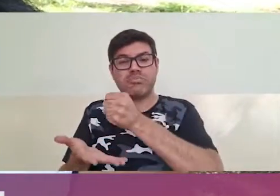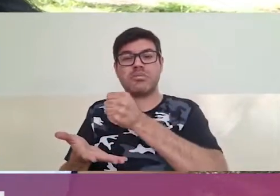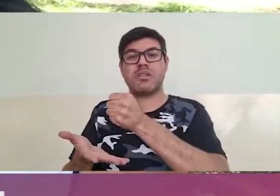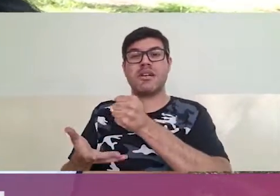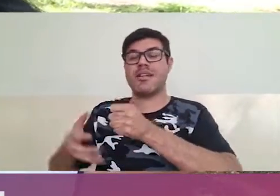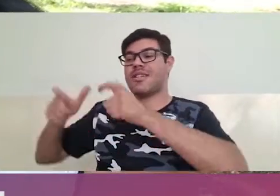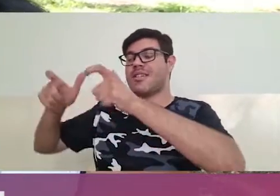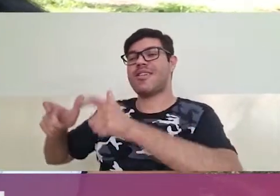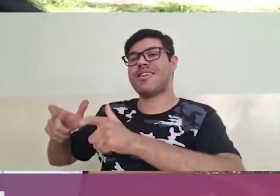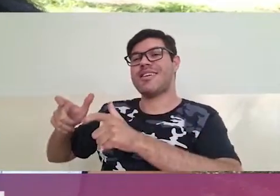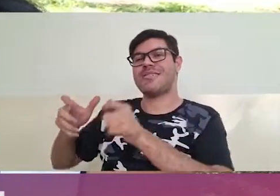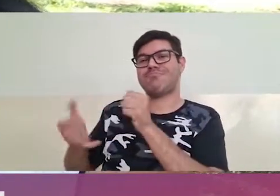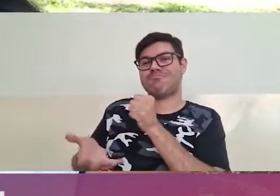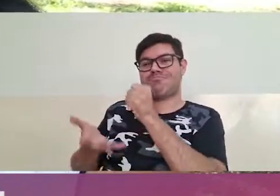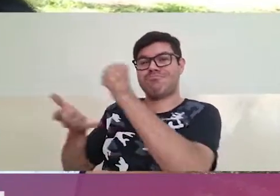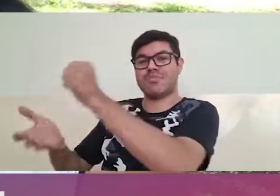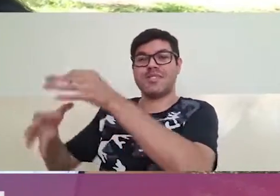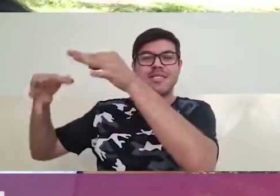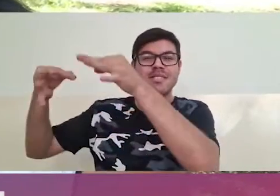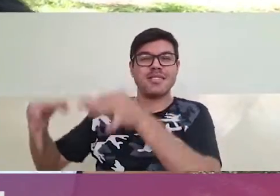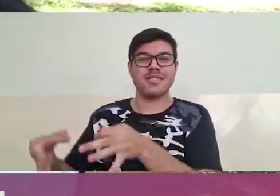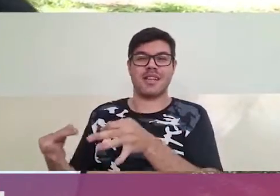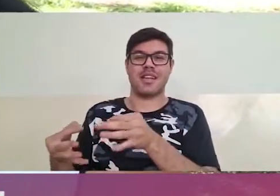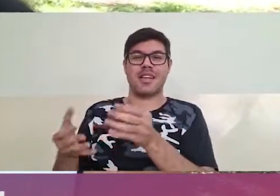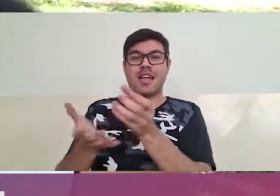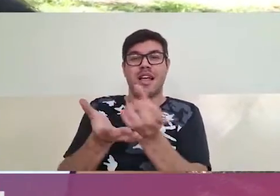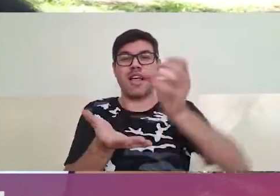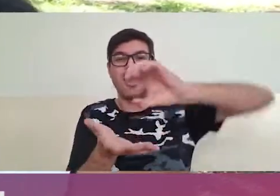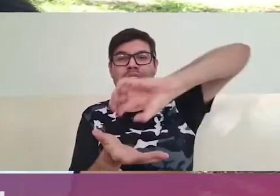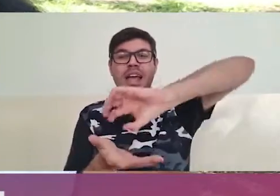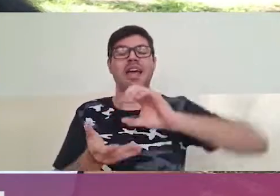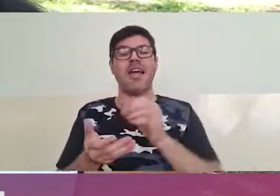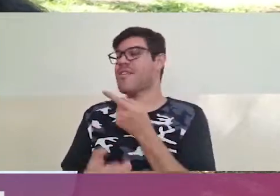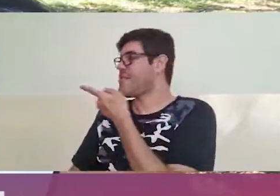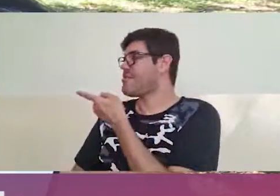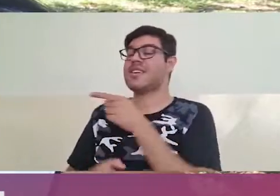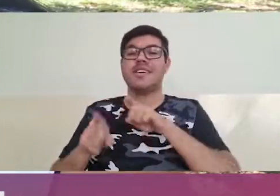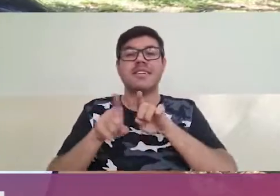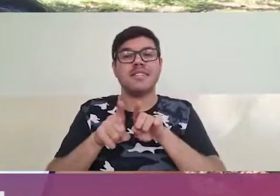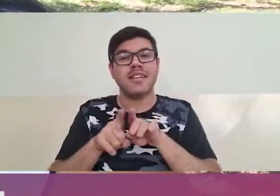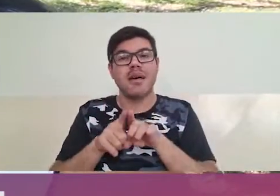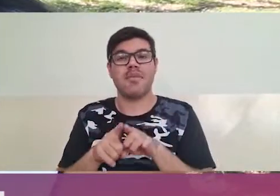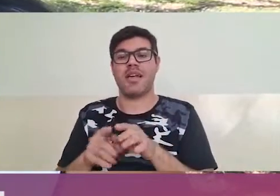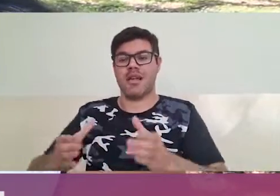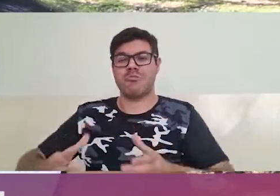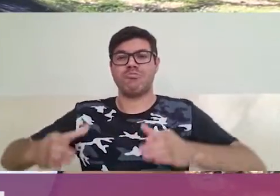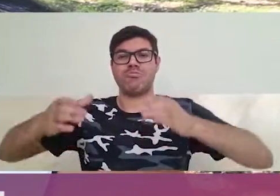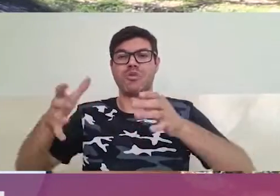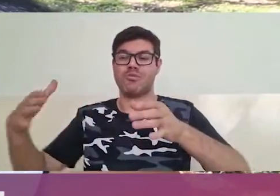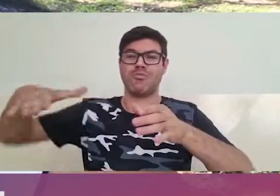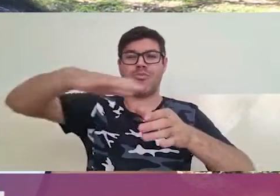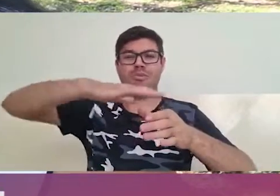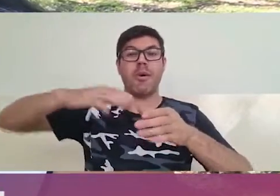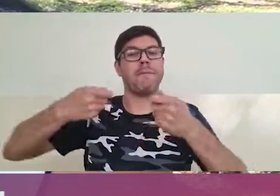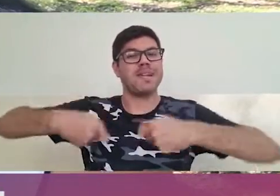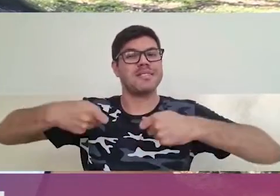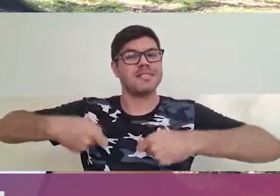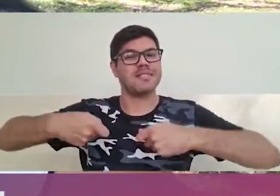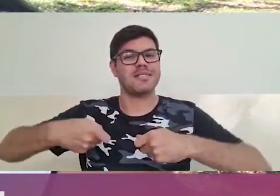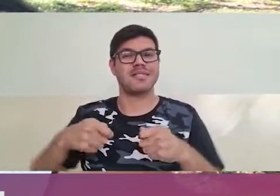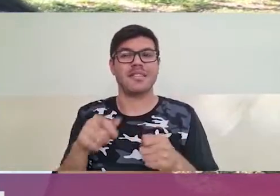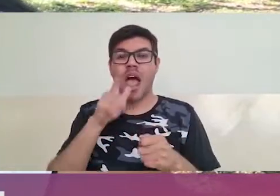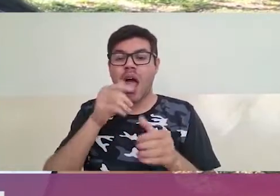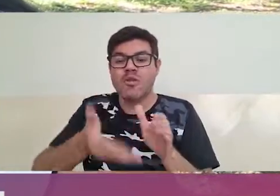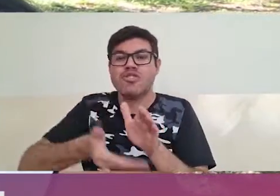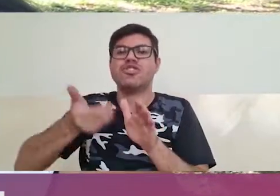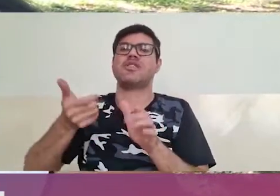acumular água, tampas de garrafa, dá uma olhadinha nas calhas, tambores, baldes, mantenham tampado